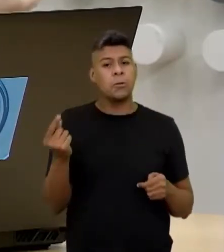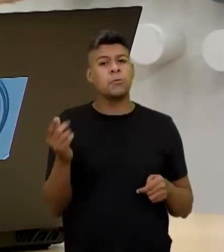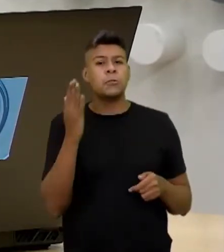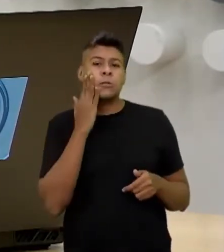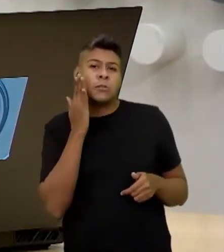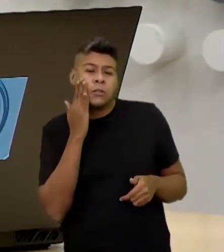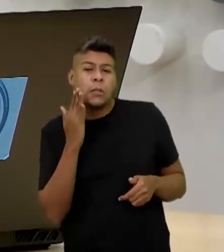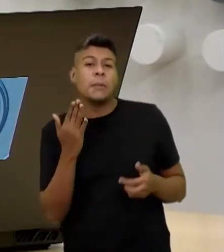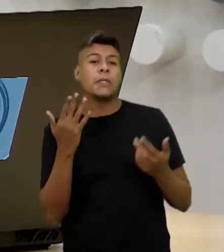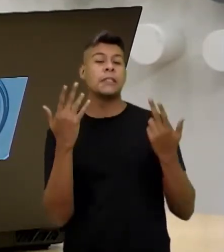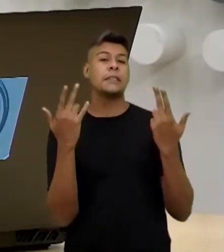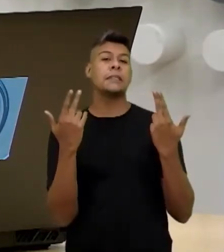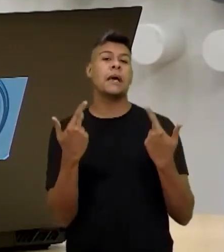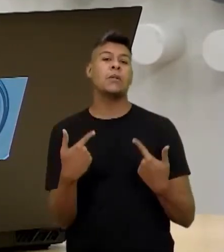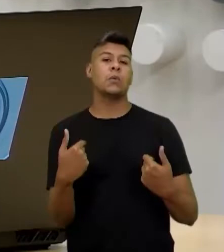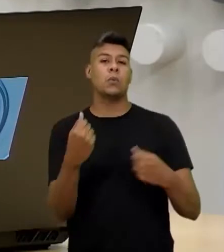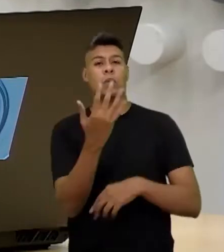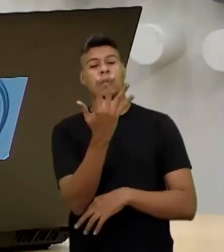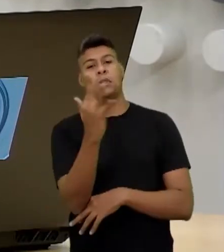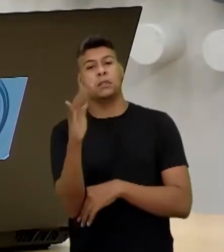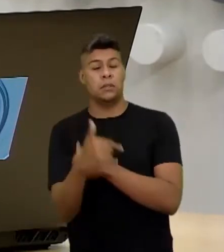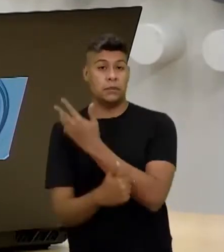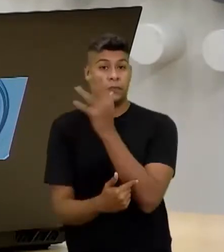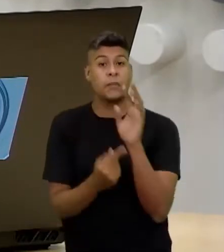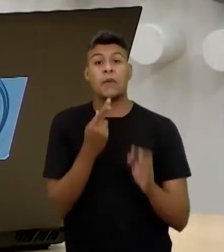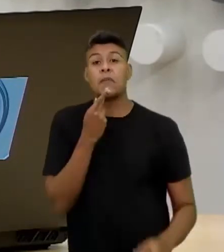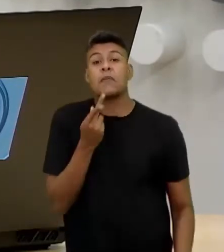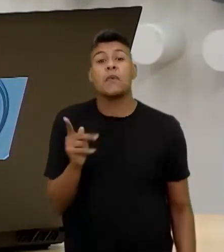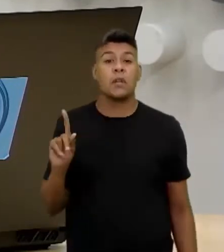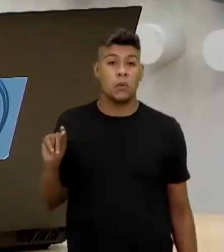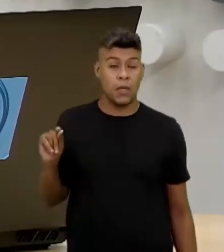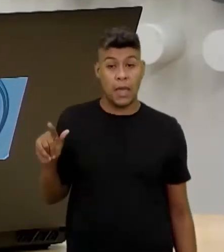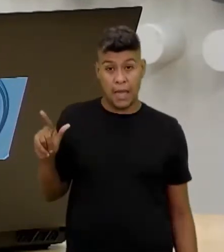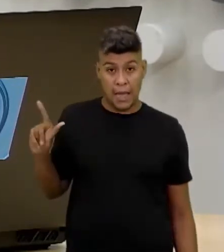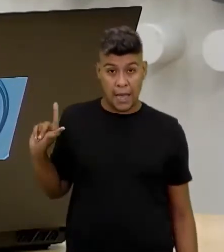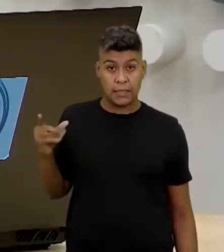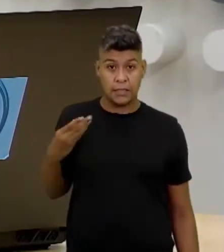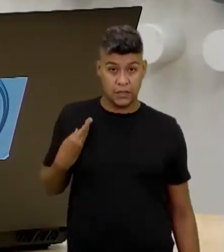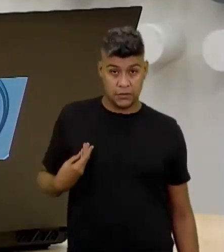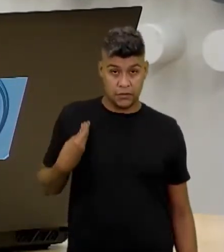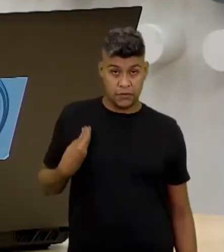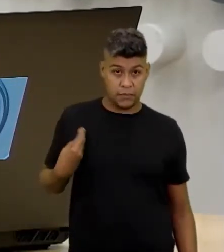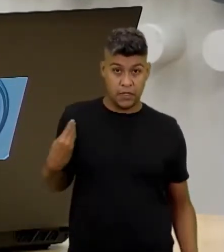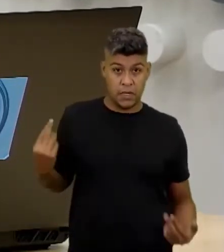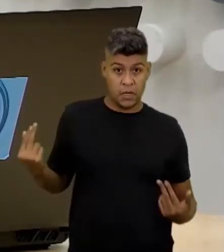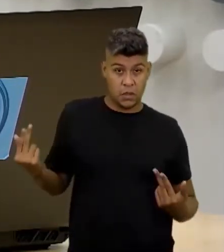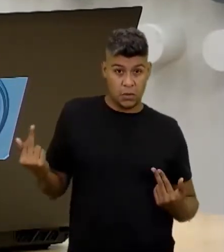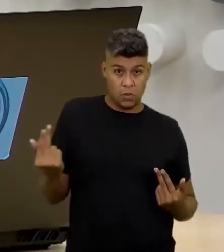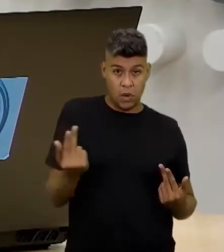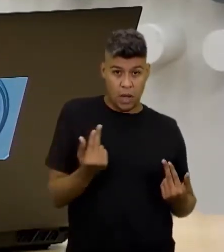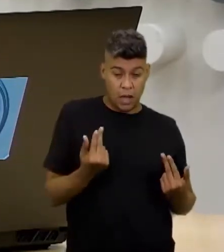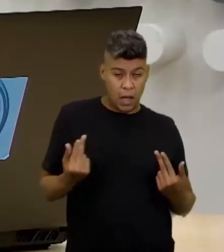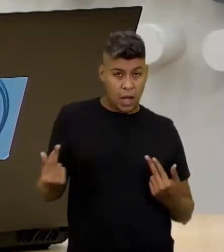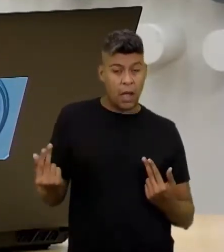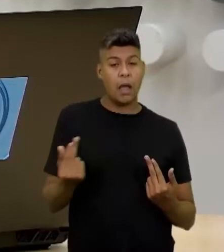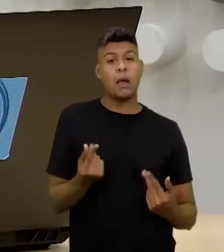certo estado de natureza né Eu disse o seguinte ó antes de viver como a gente vive hoje que tem um governo tem um